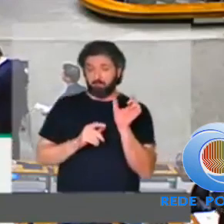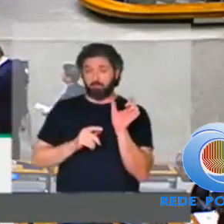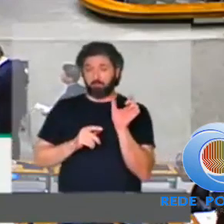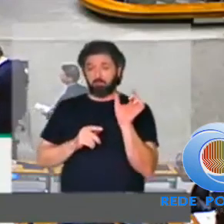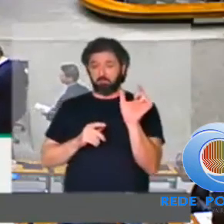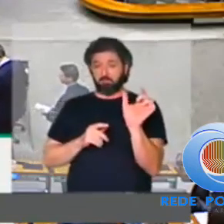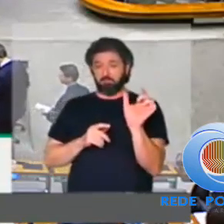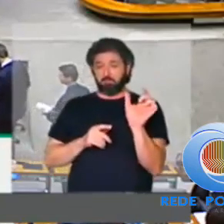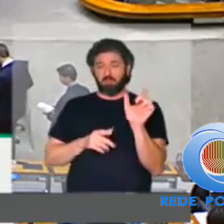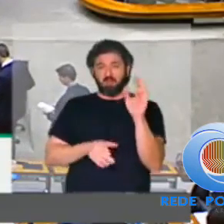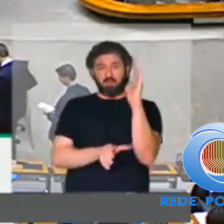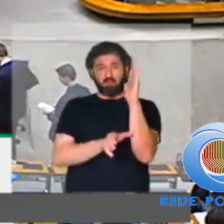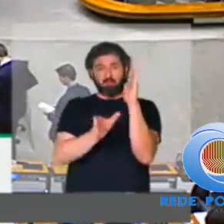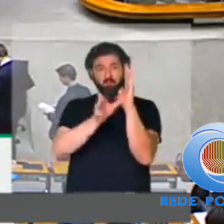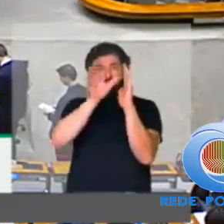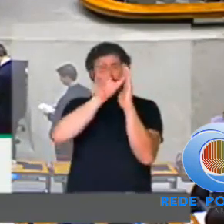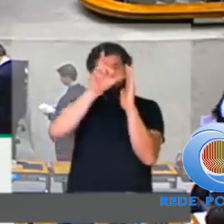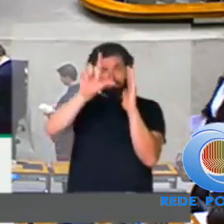palavra